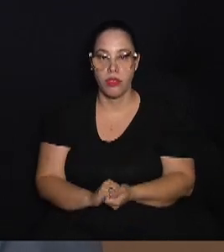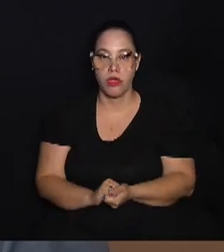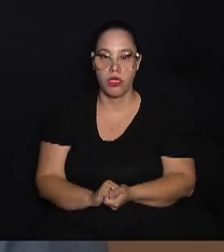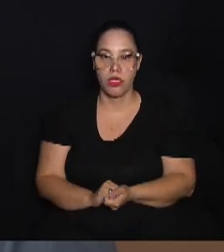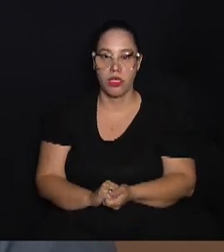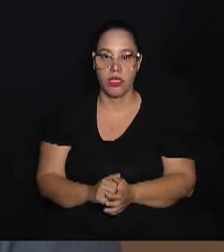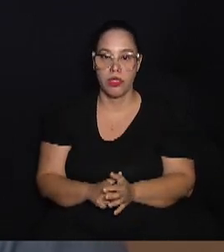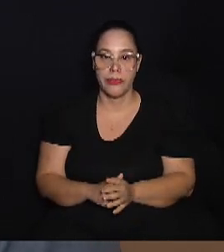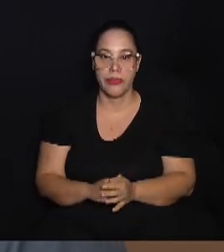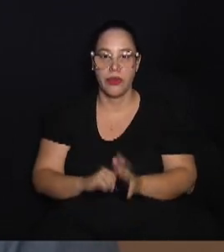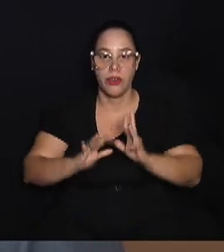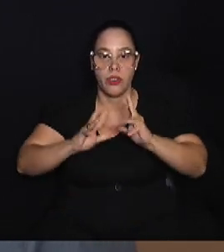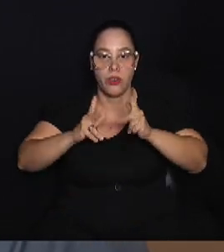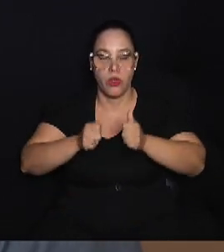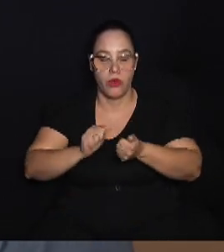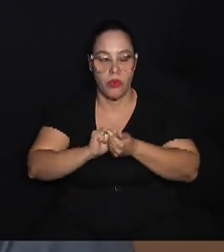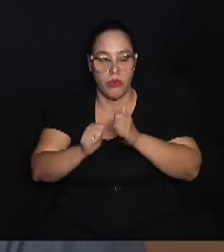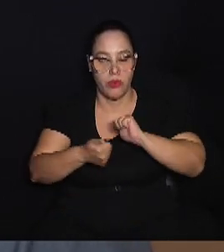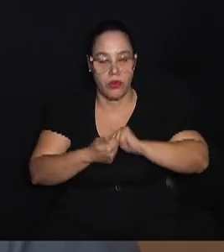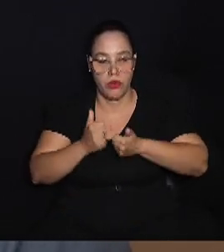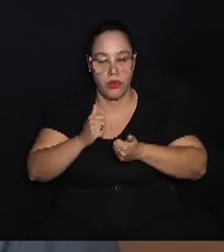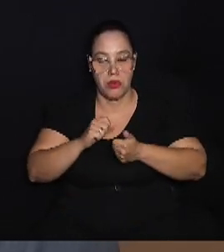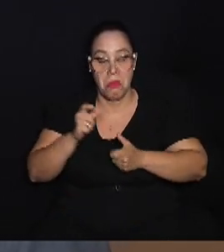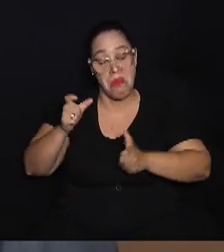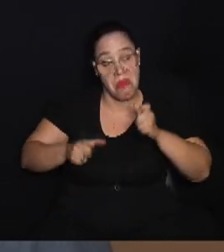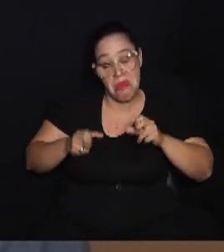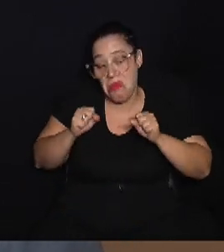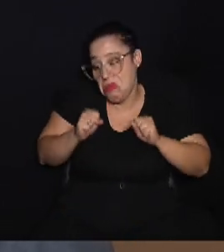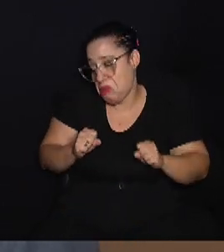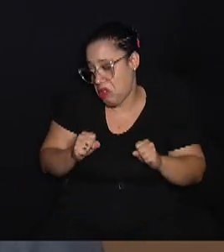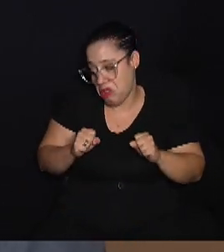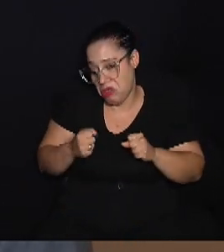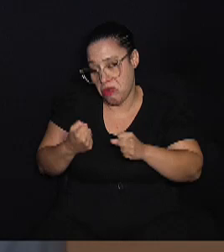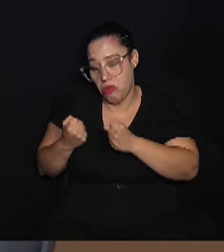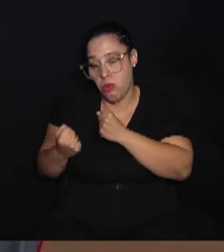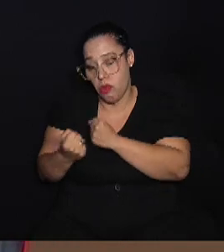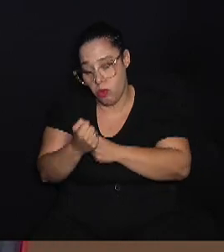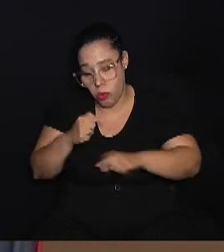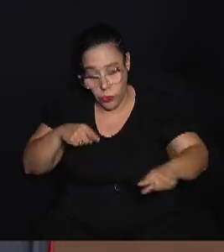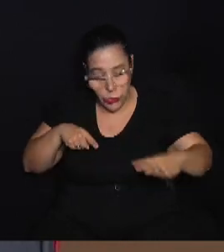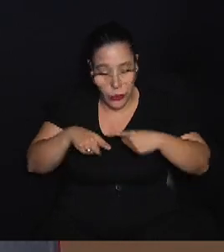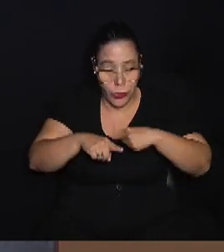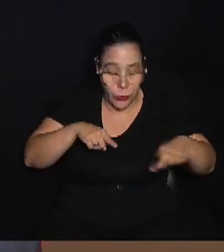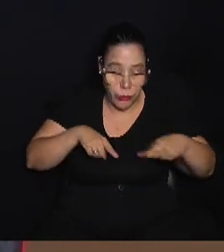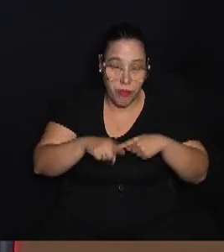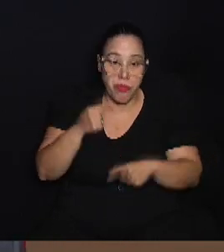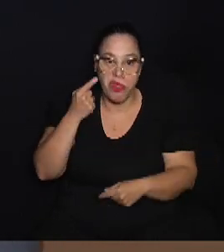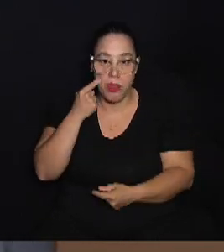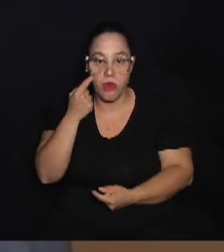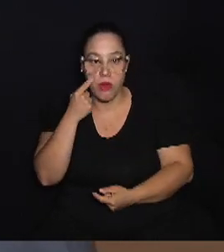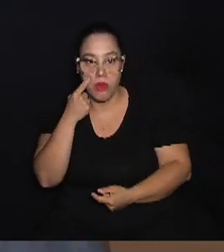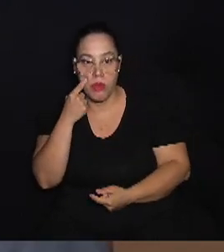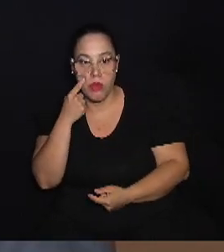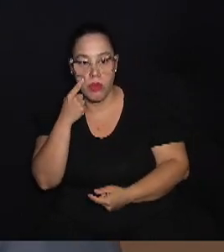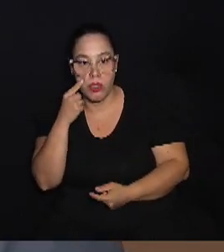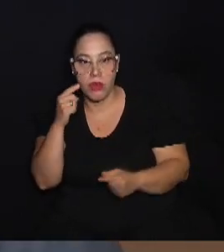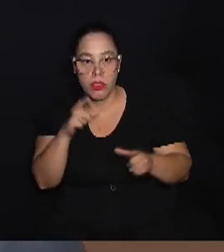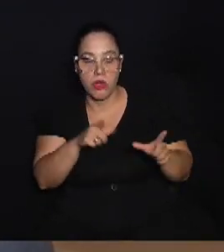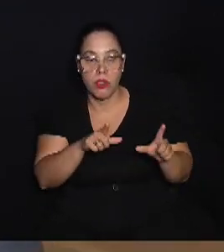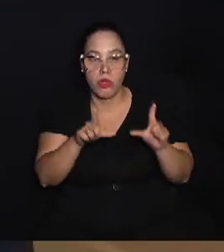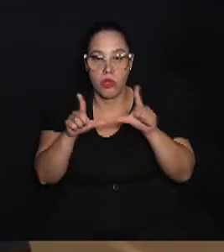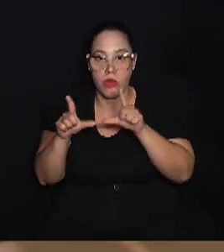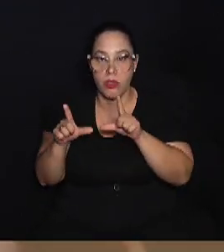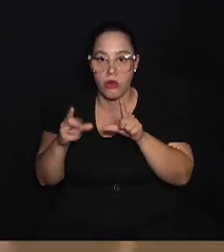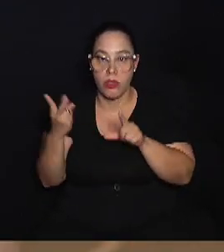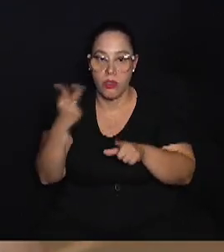que todos os atletas podem fazer algum desses papéis em algum momento do ataque. E aí, como vocês viram durante as imagens, a gente tem